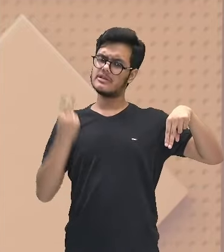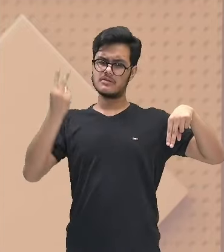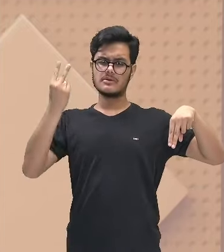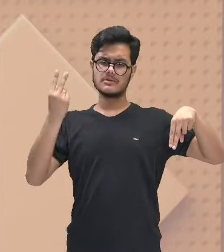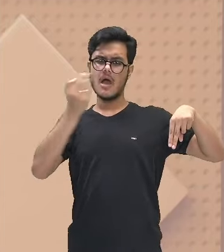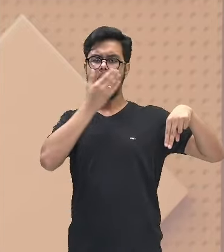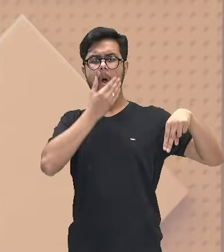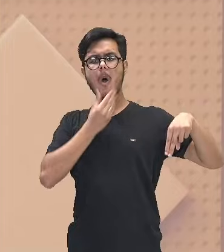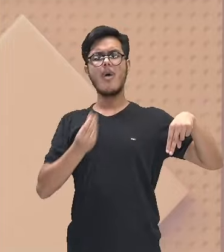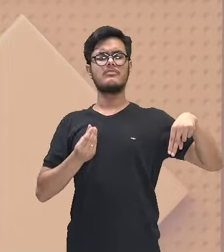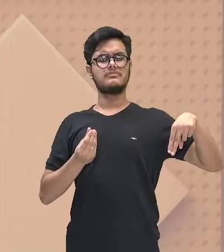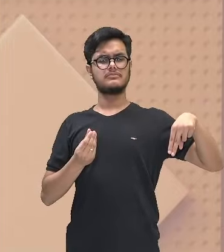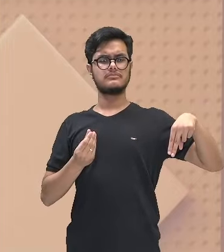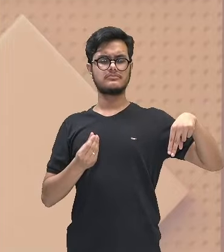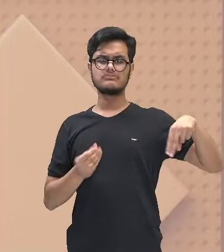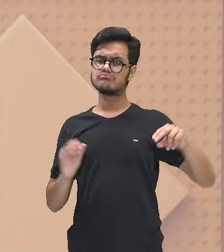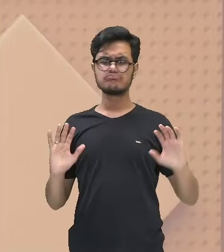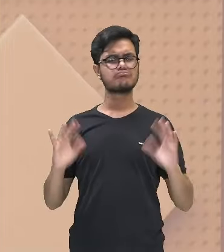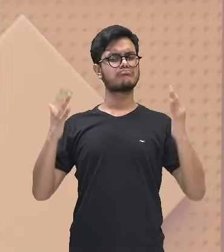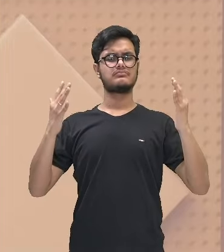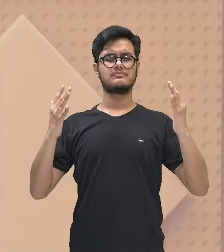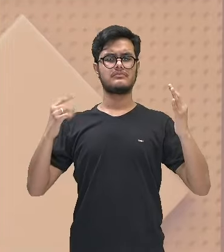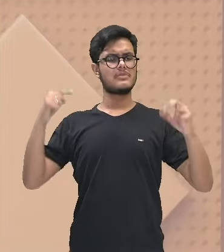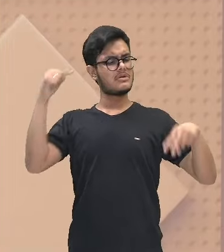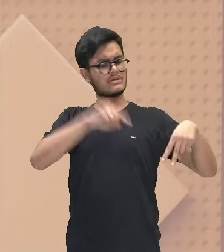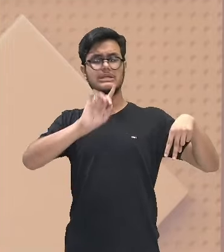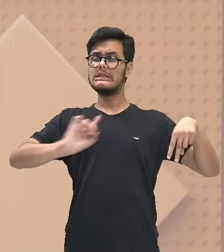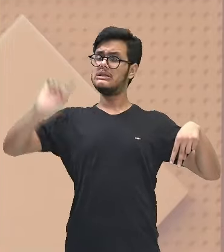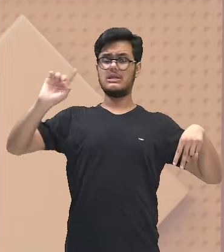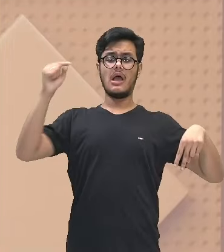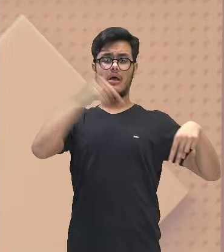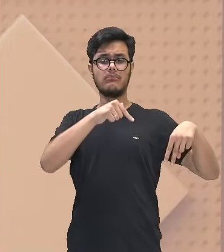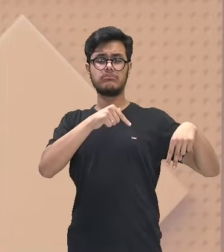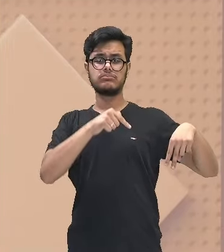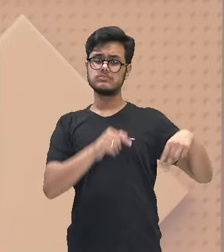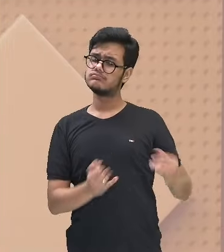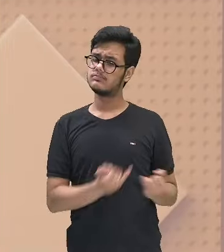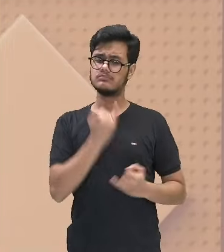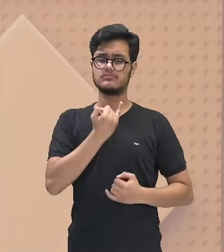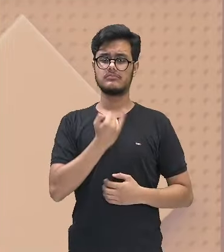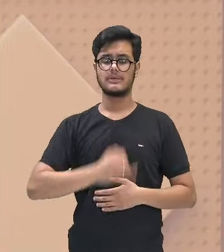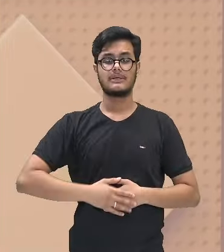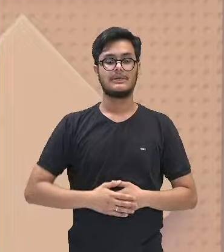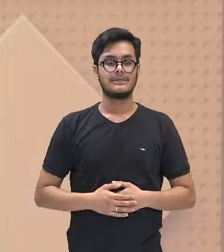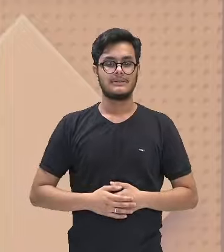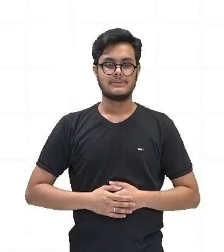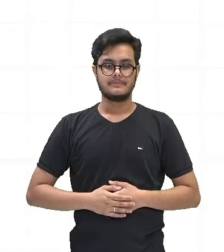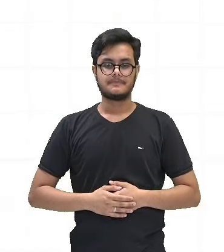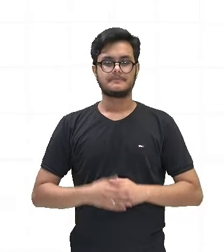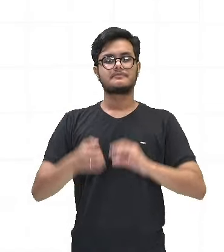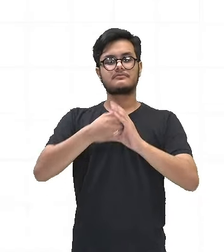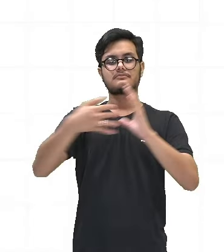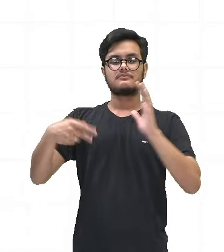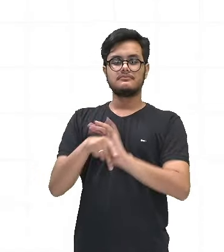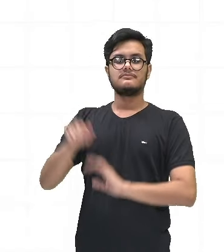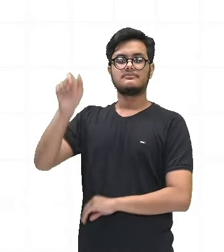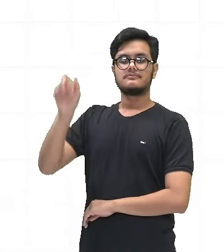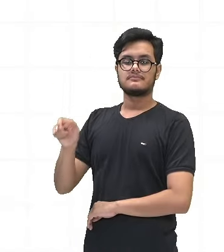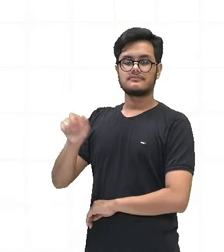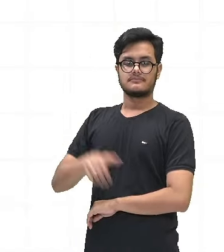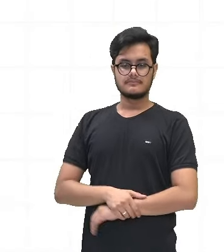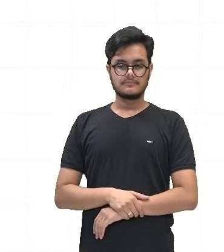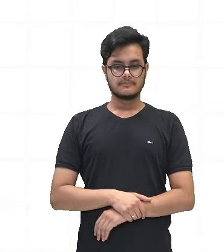para celebrar também a maior criação, né, que é o ser humano, certo? Então vamos às características do